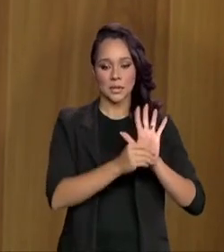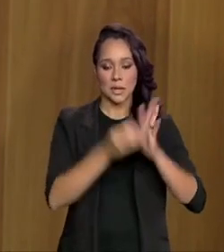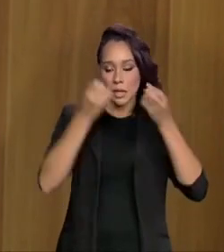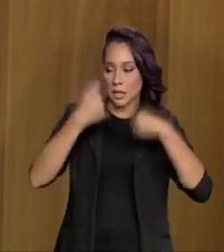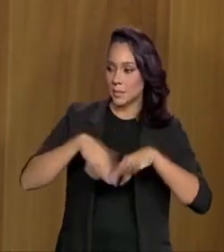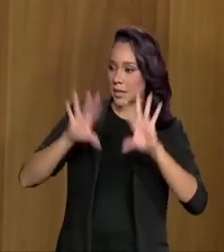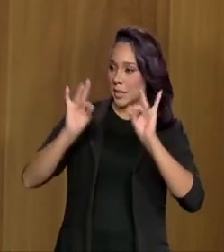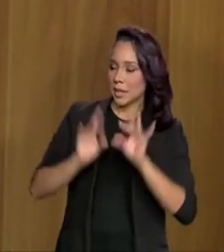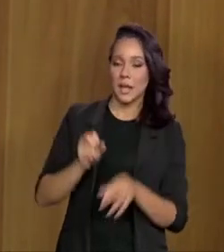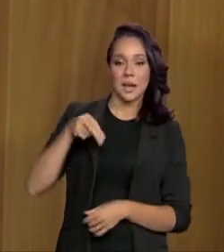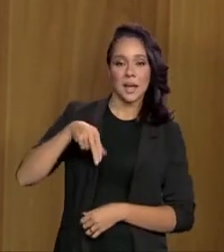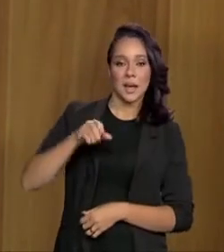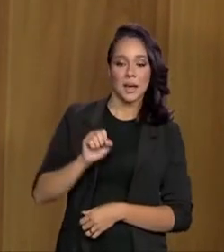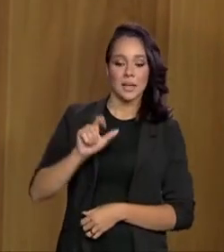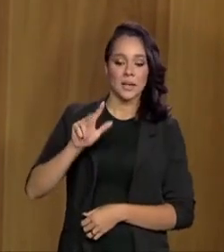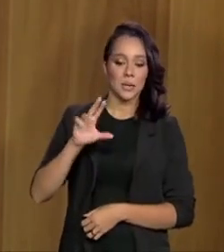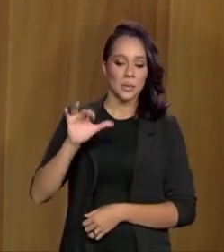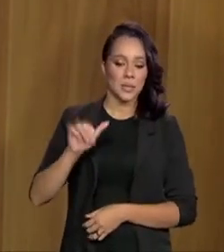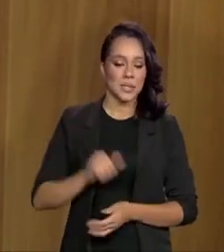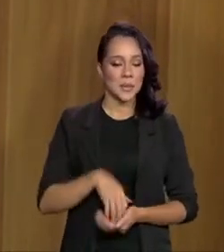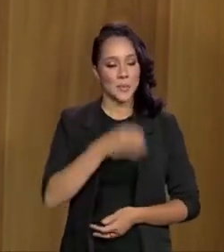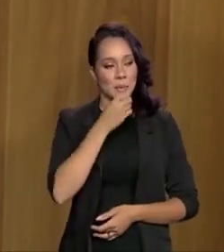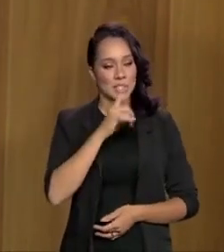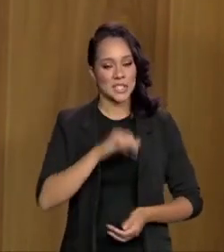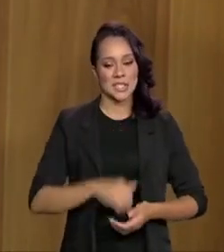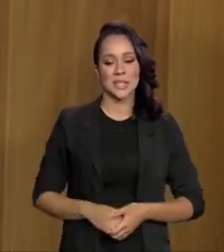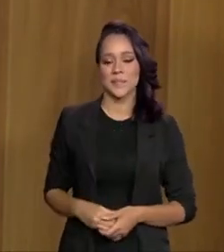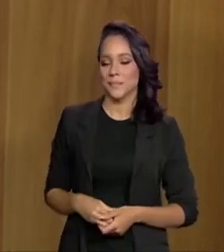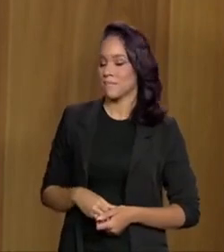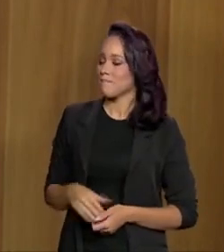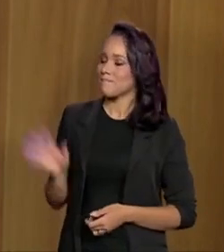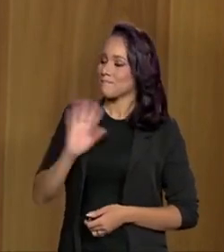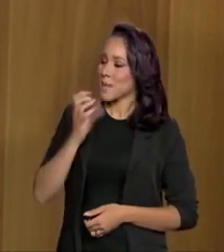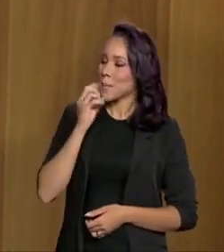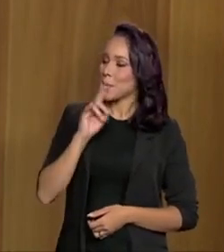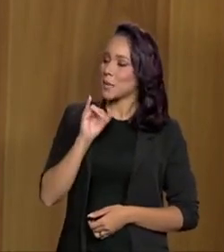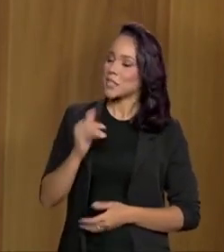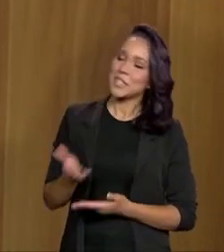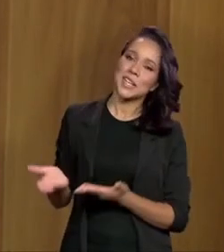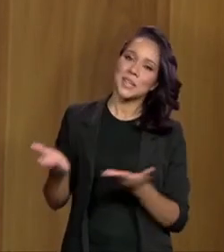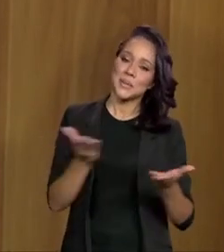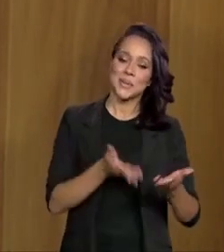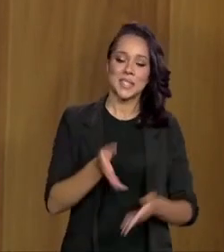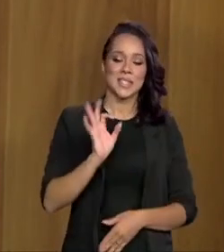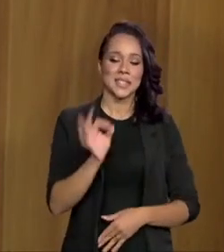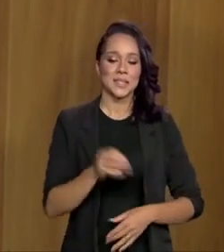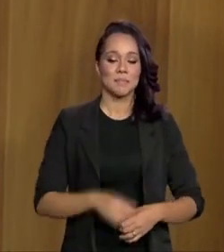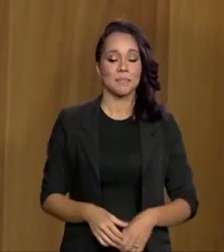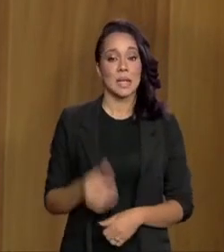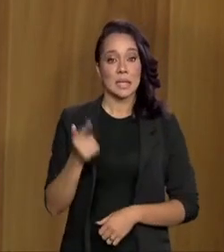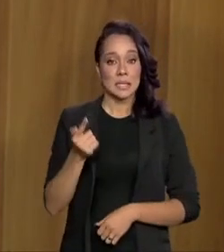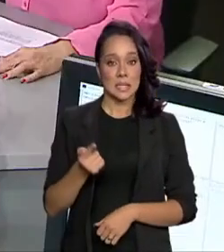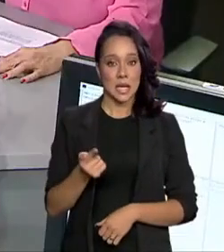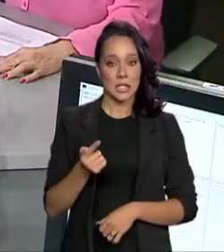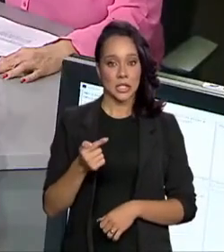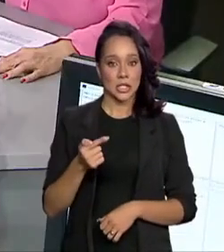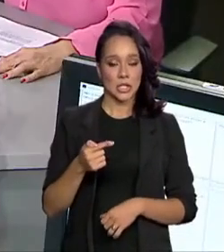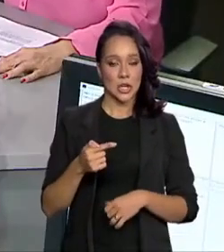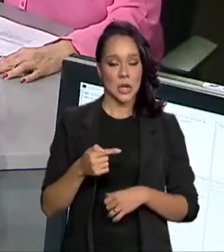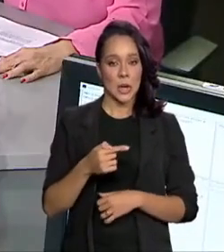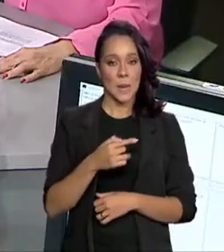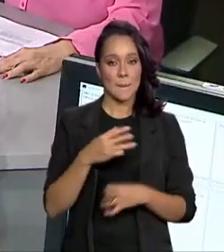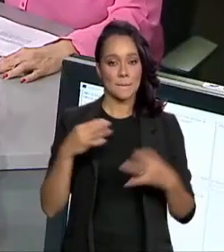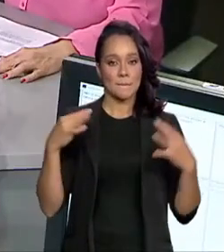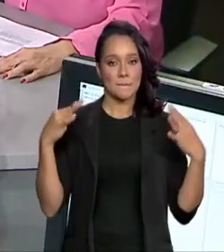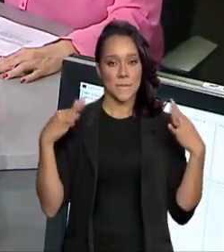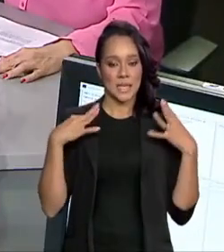Ana Lúcia Caldas, que está aqui no estúdio. Ana, bom dia. Bom dia, Monique, Miguelzinho, bom dia a todos. Pois é, 7 ministros acompanharam, então,